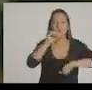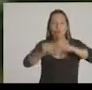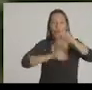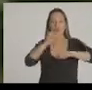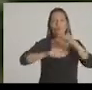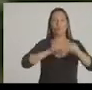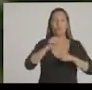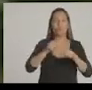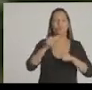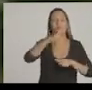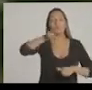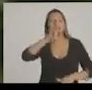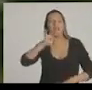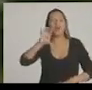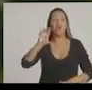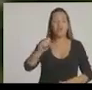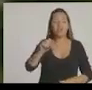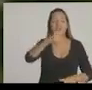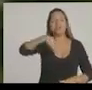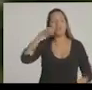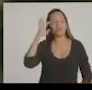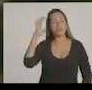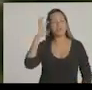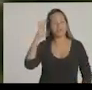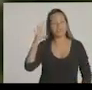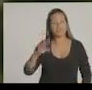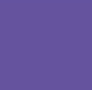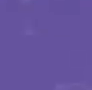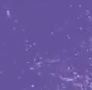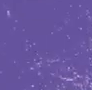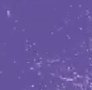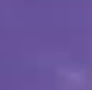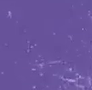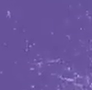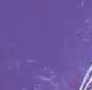virada. A hora de fazer o Rio de Janeiro ser a cidade que a gente quer.